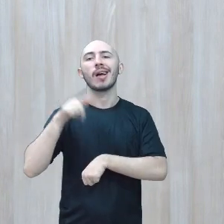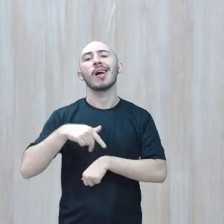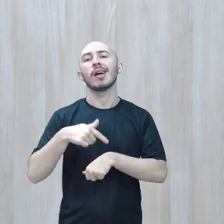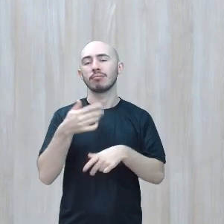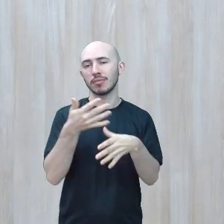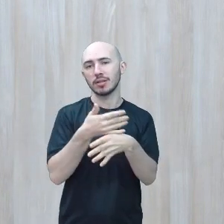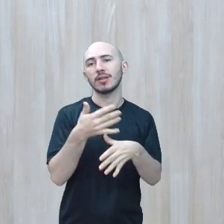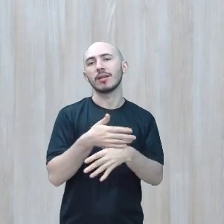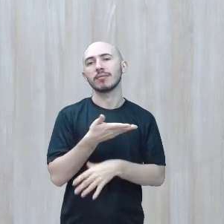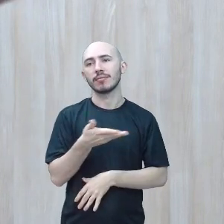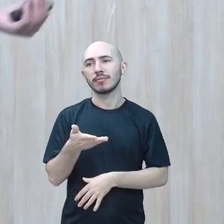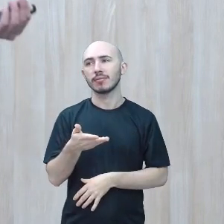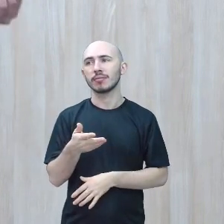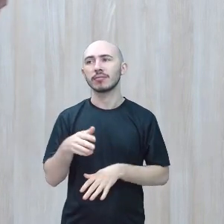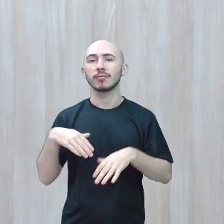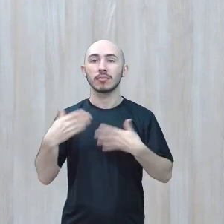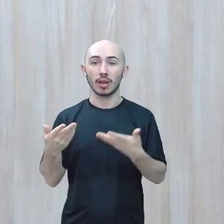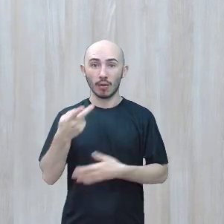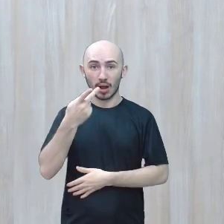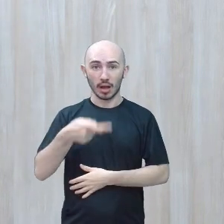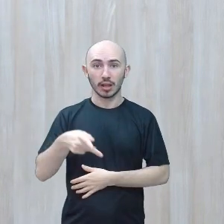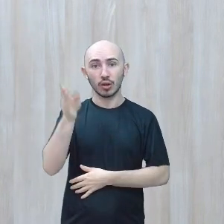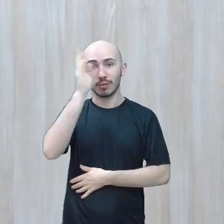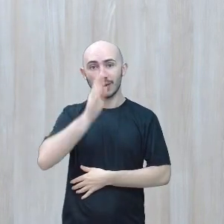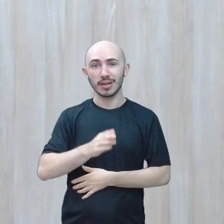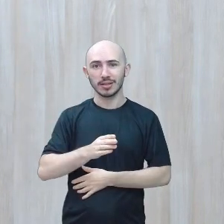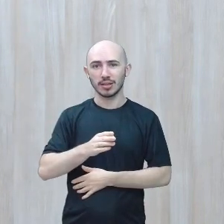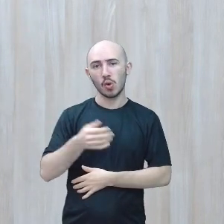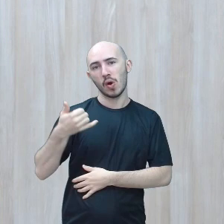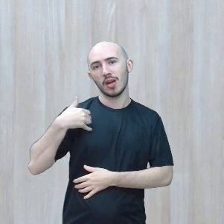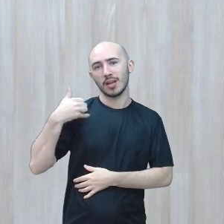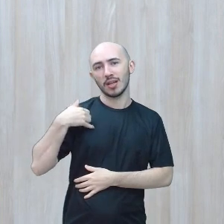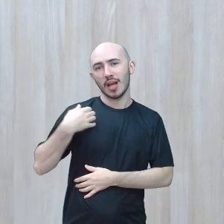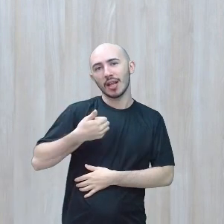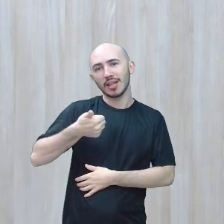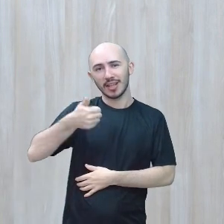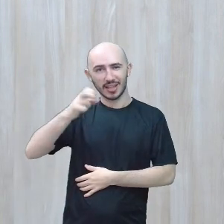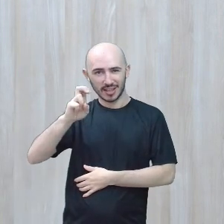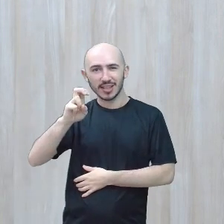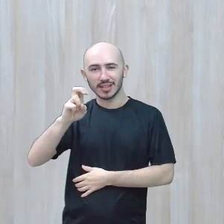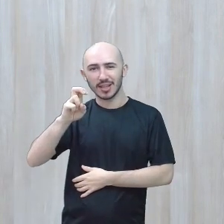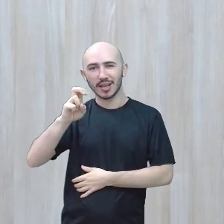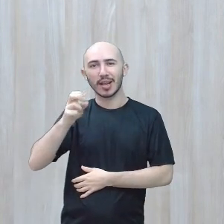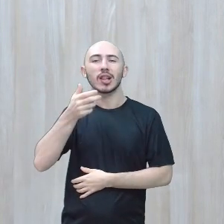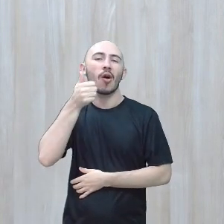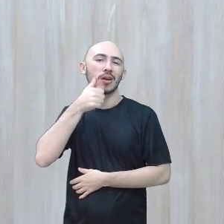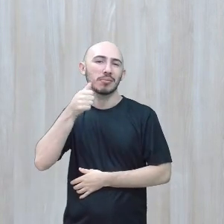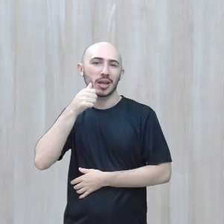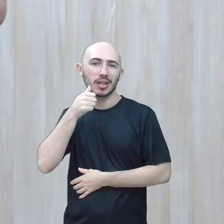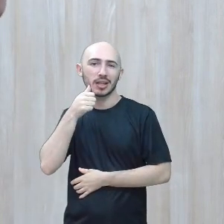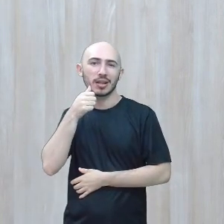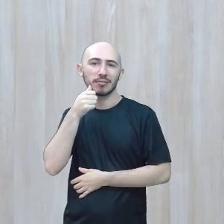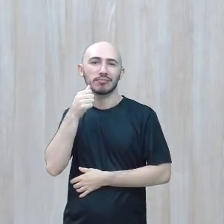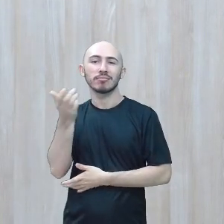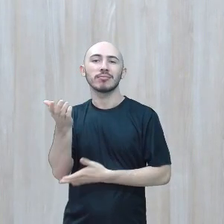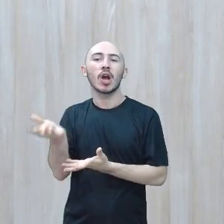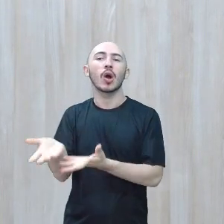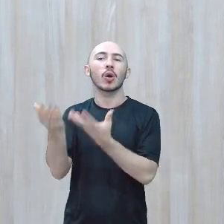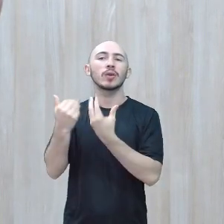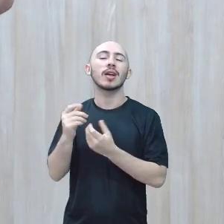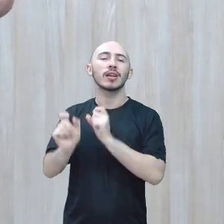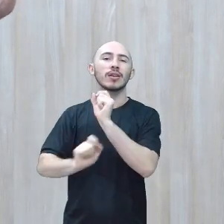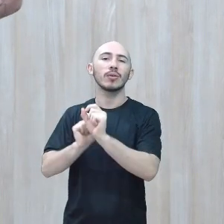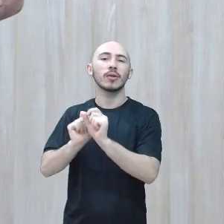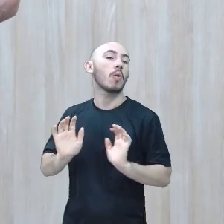você faz 15 anos, aqui a gente ganha uma festa, né? As meninas ganham uma festa, uma viagem. Lá, os pais dão uma